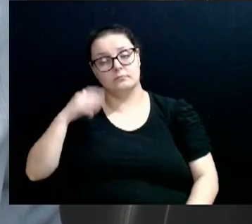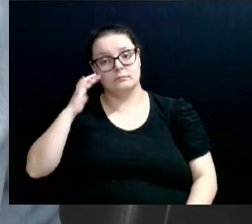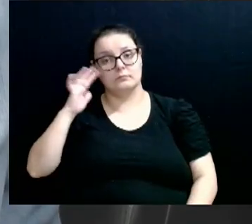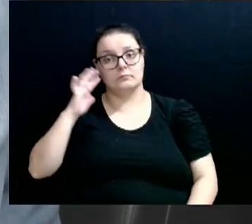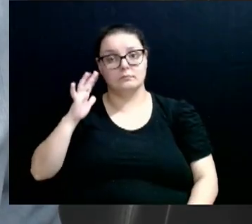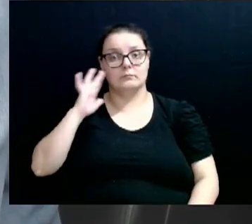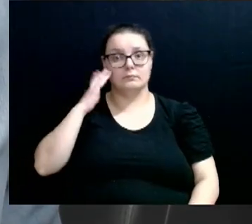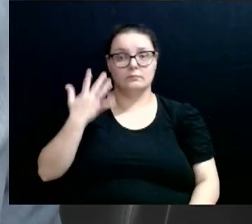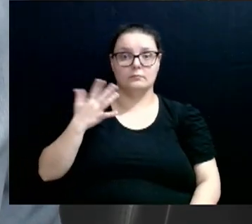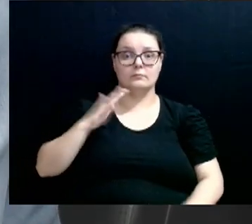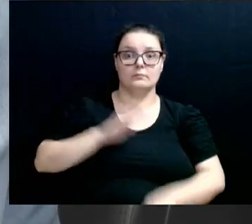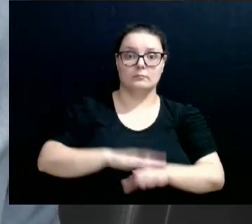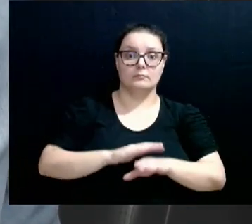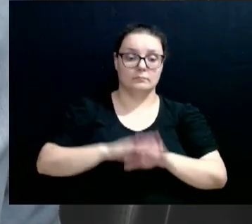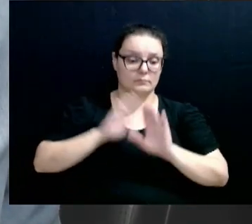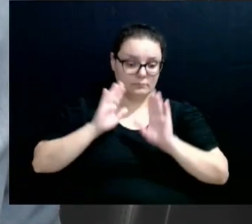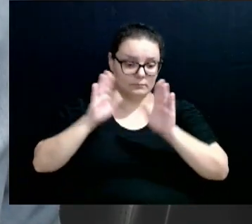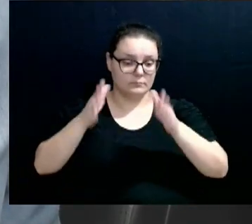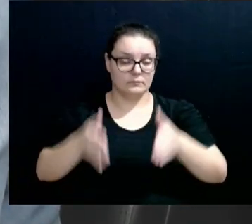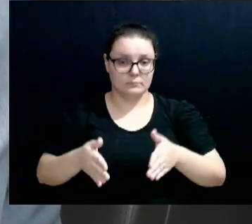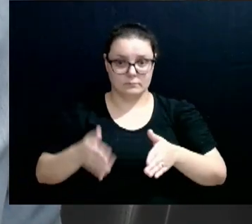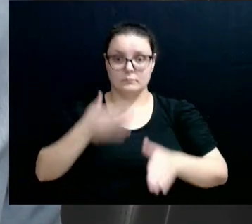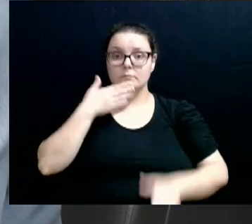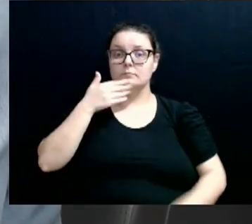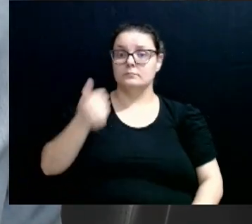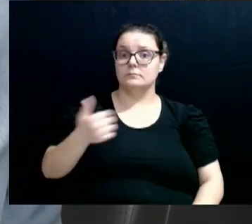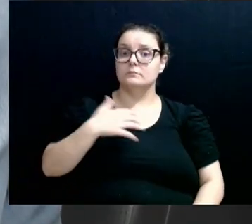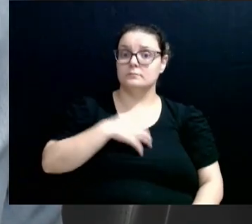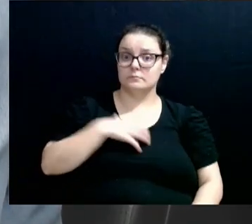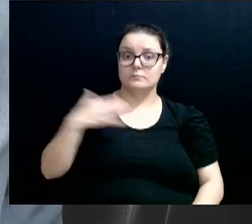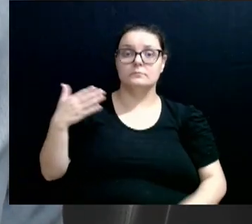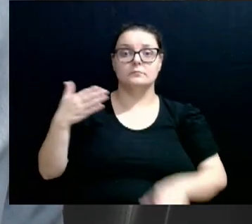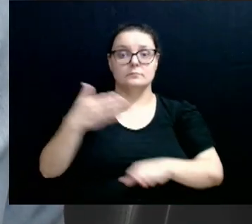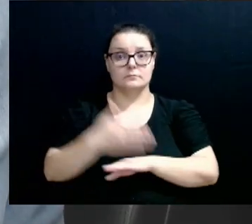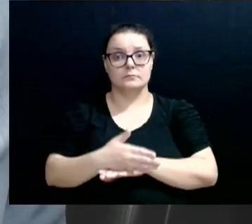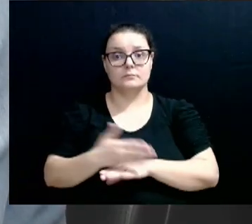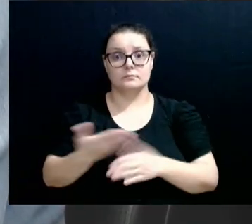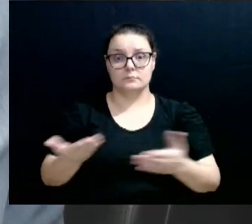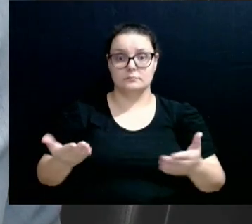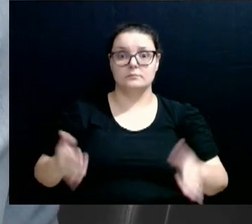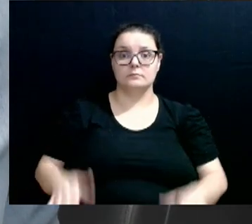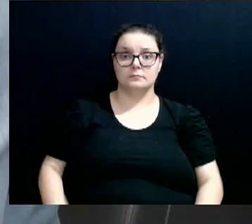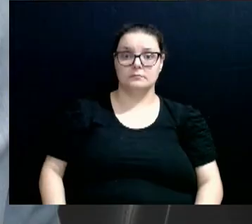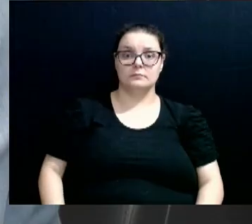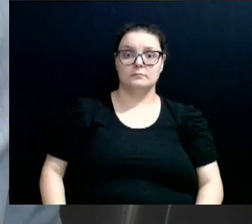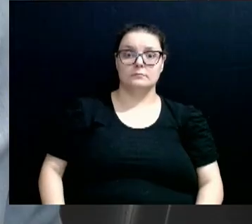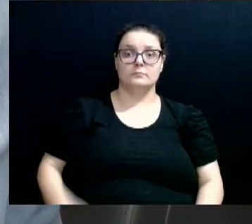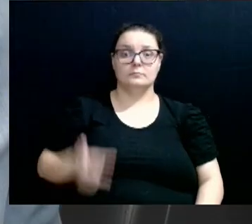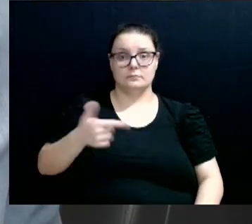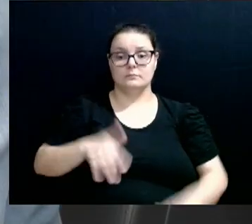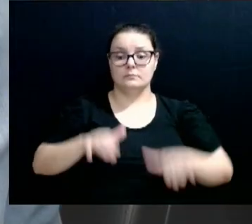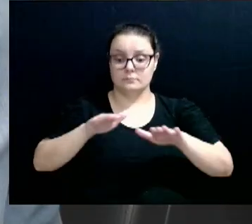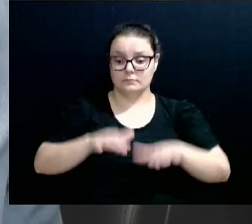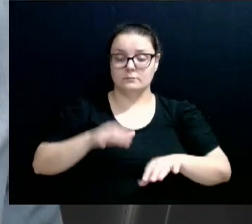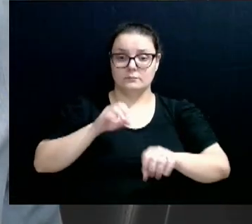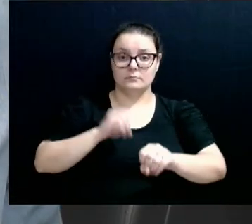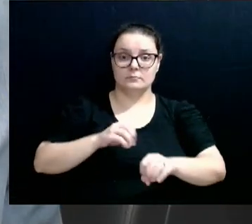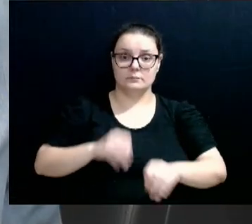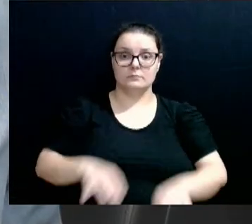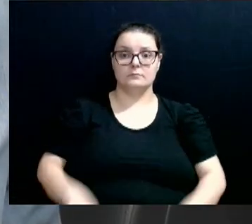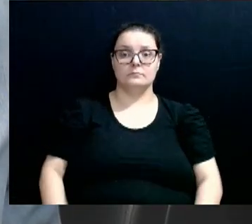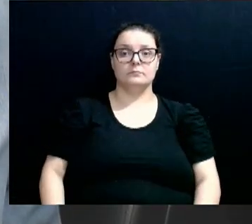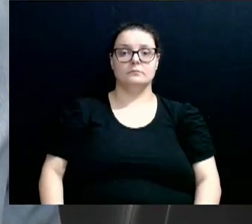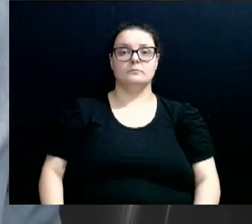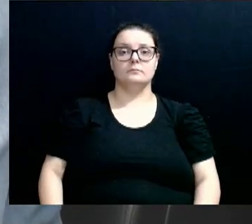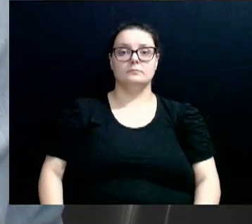voltadas para melhoria das condições de acesso, né, cara, e permanência na educação, e